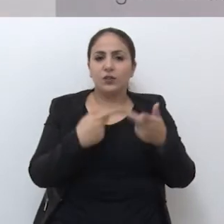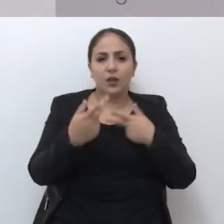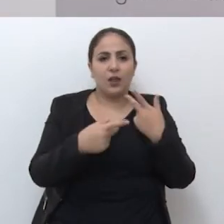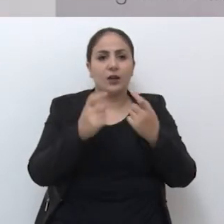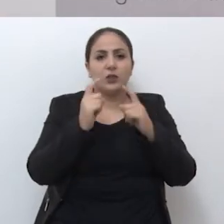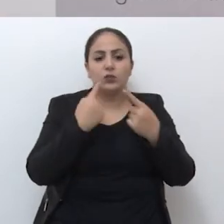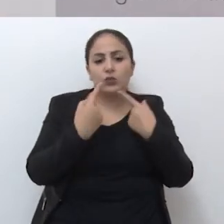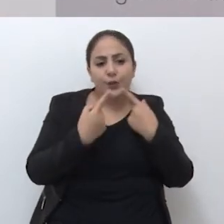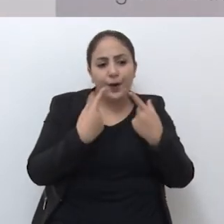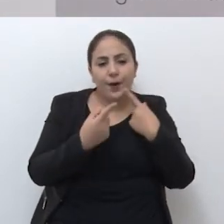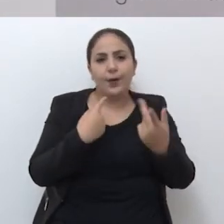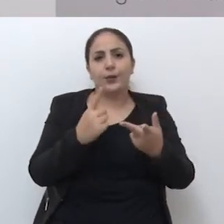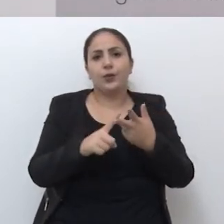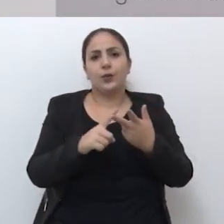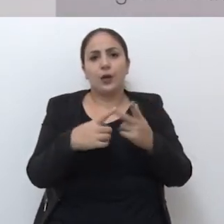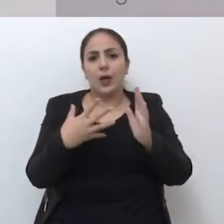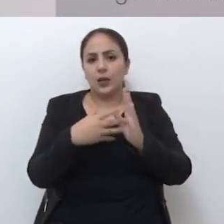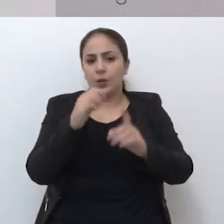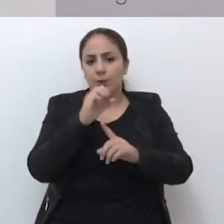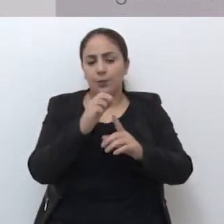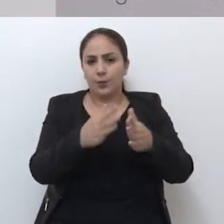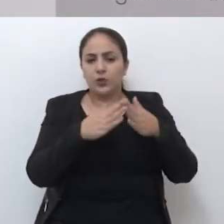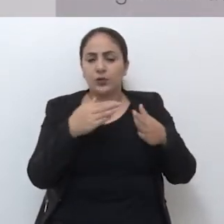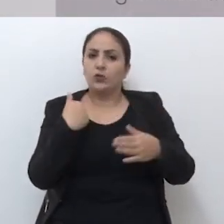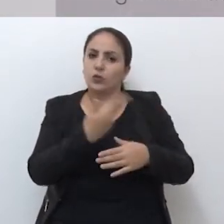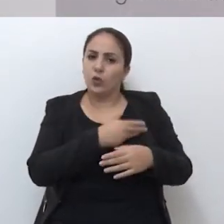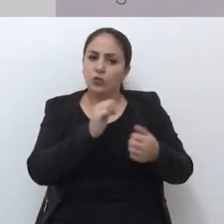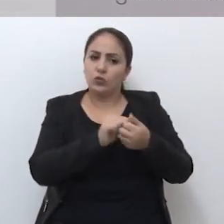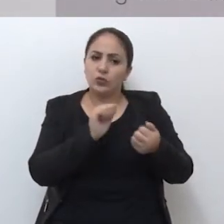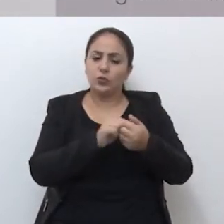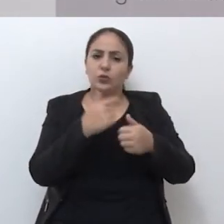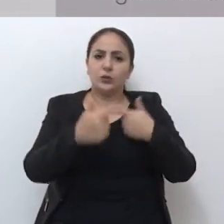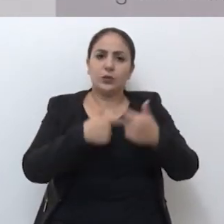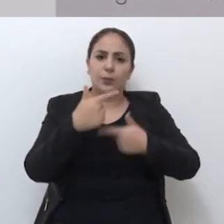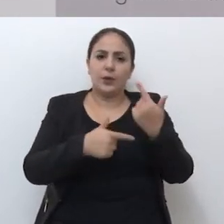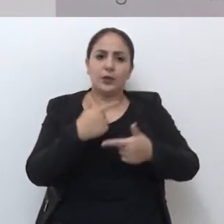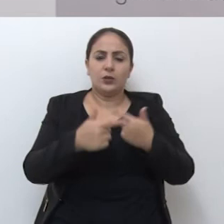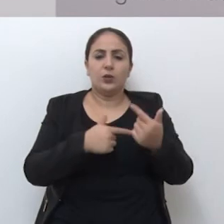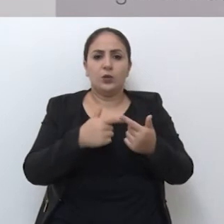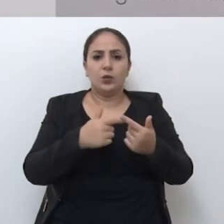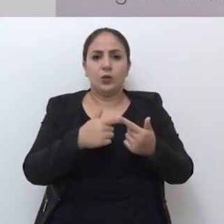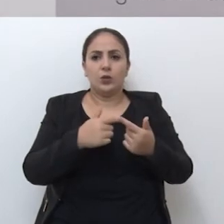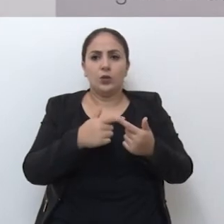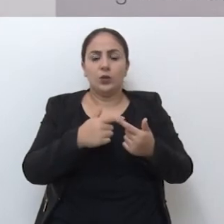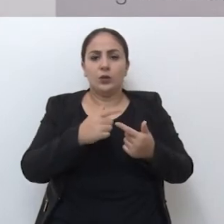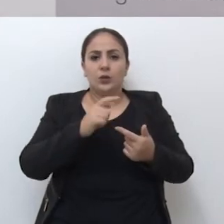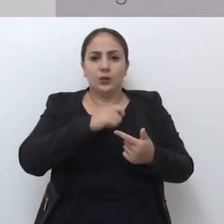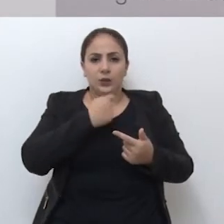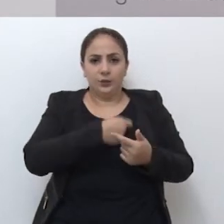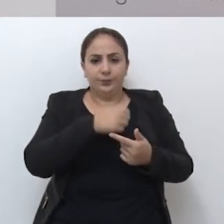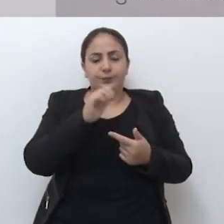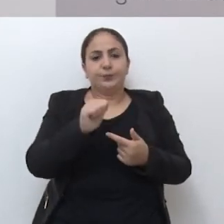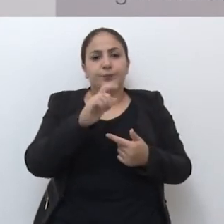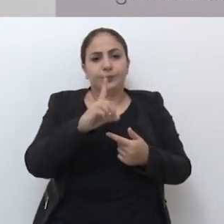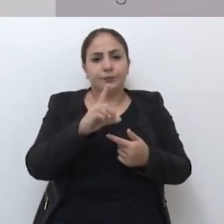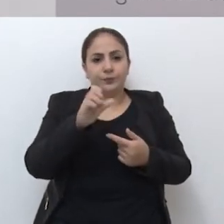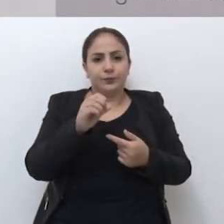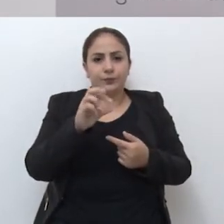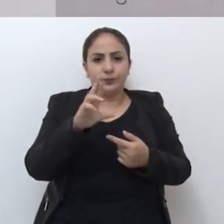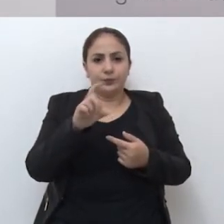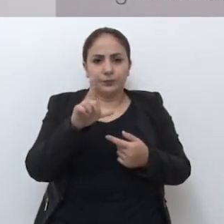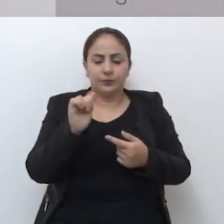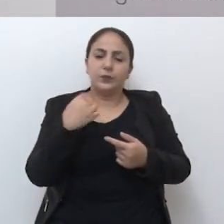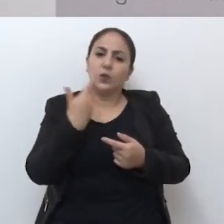com a conciliação, através da rede de proteção, nós então, através do trabalho do Dr. Adroaldo Schenkel aí, da polícia, nós